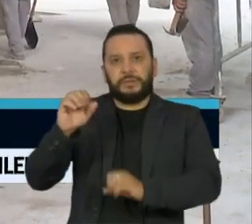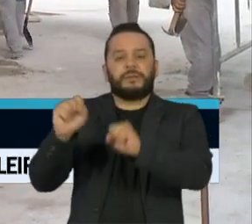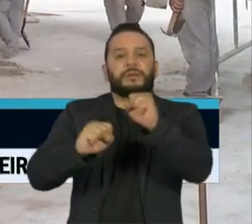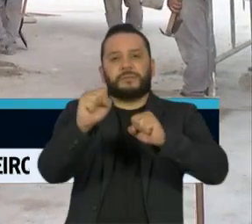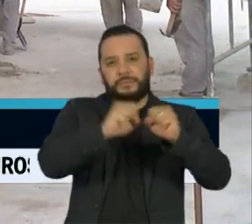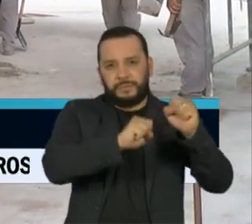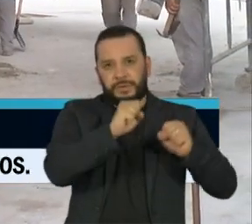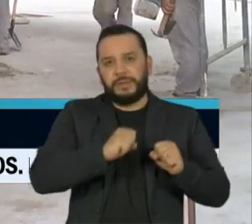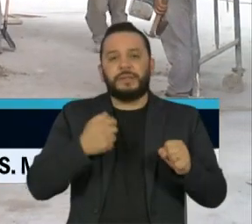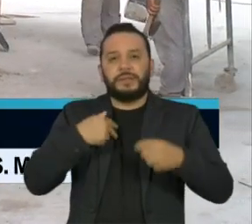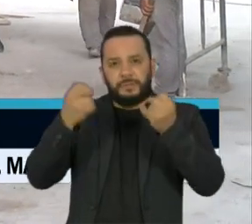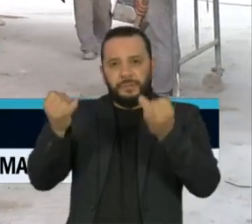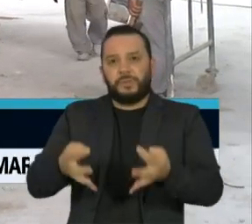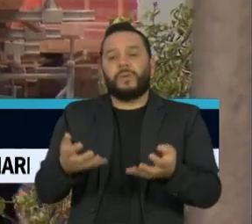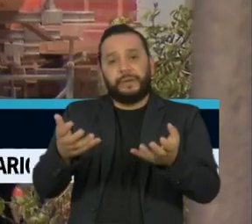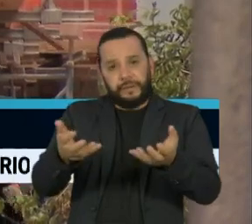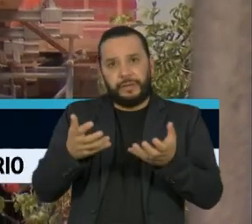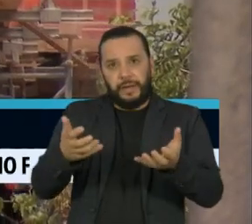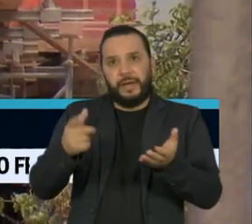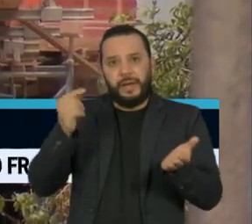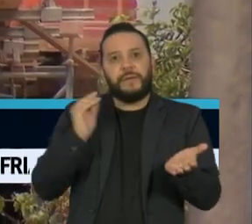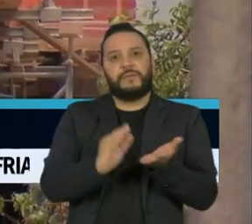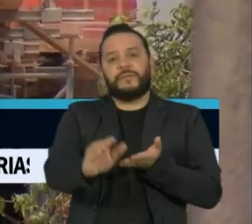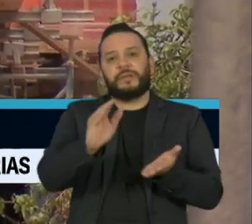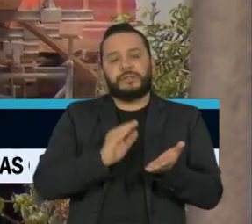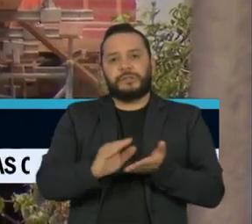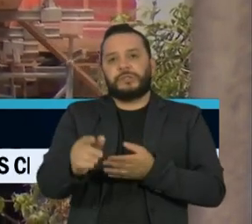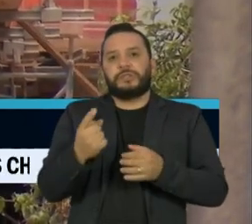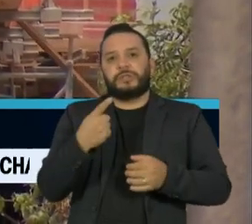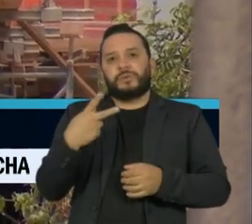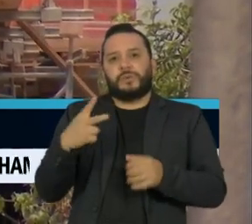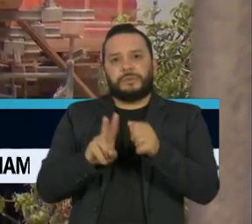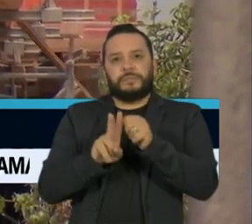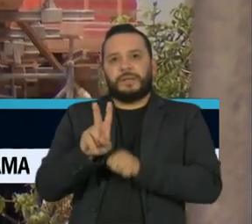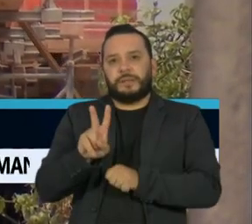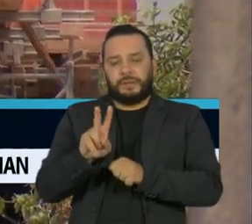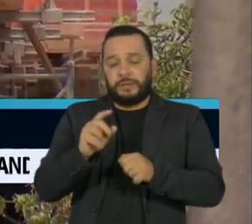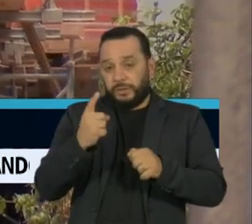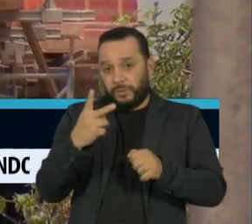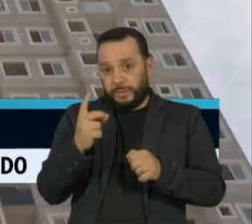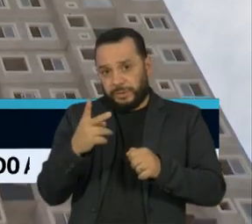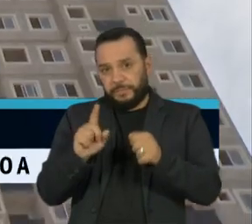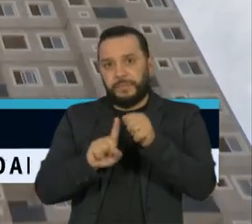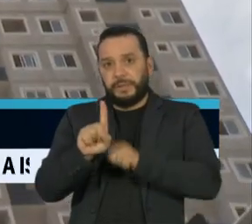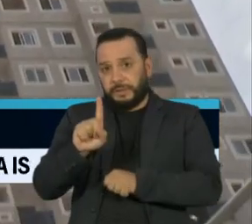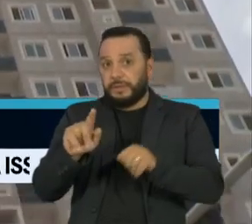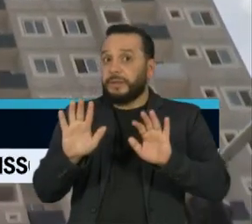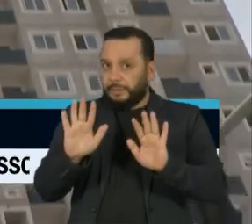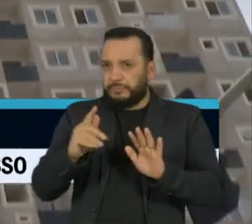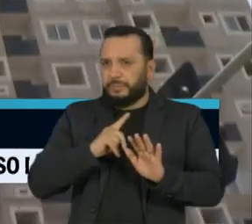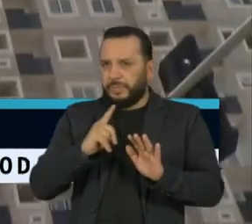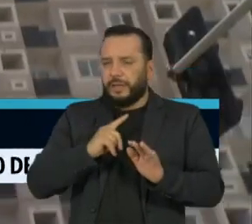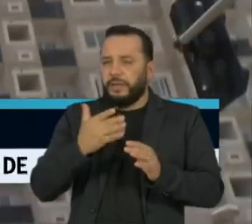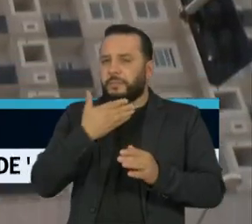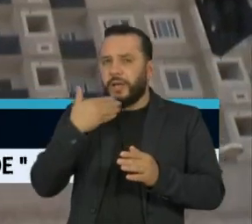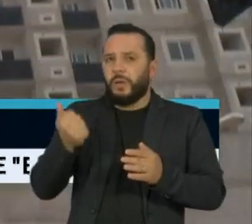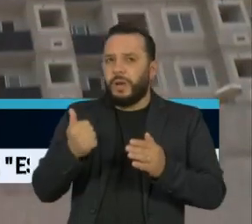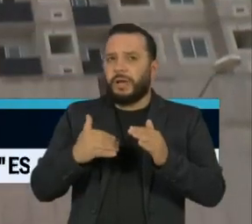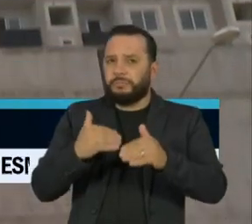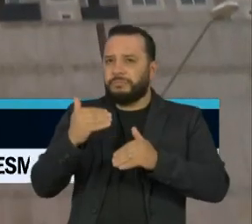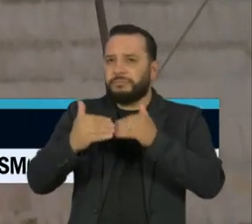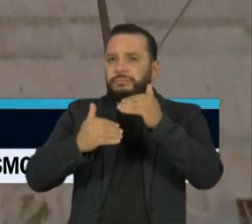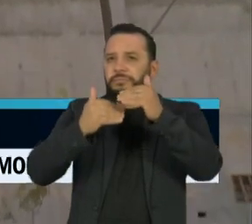empresas afirmaram que pretendem investir nos próximos 12 meses. Embora o índice tenha melhorado, ainda está longe